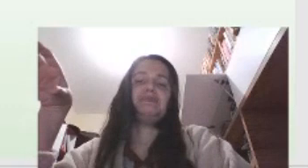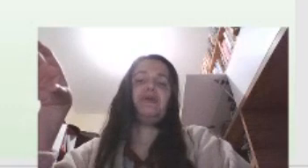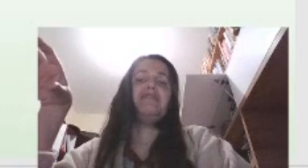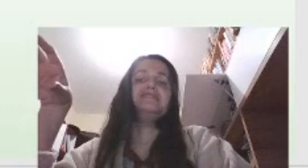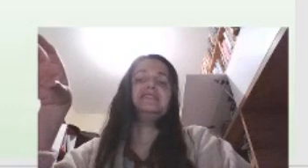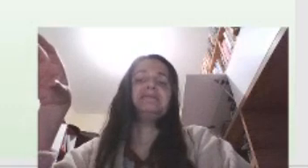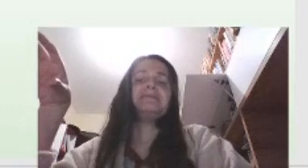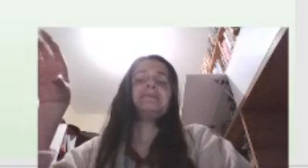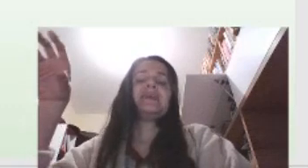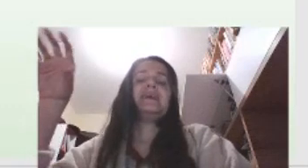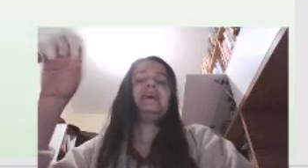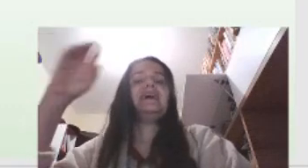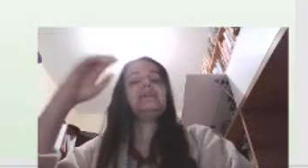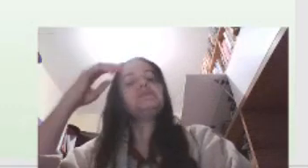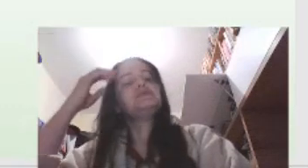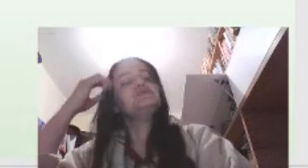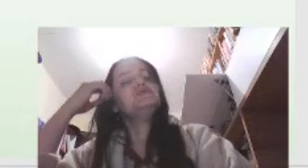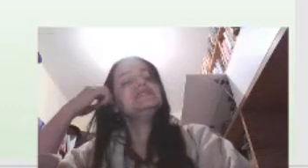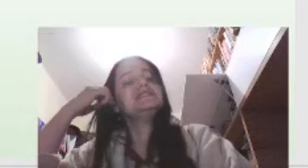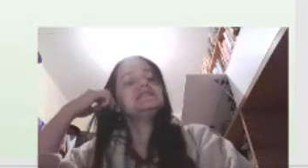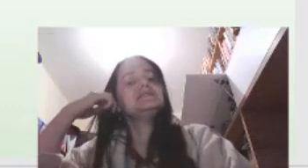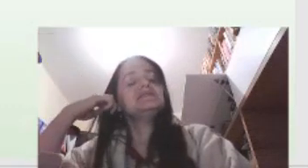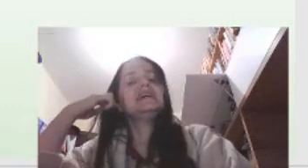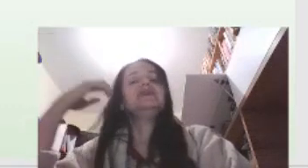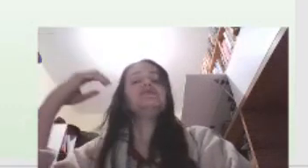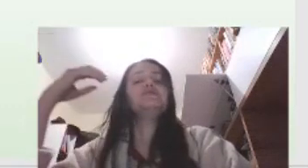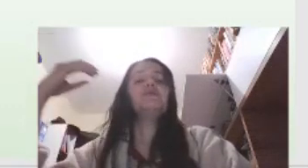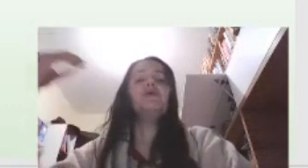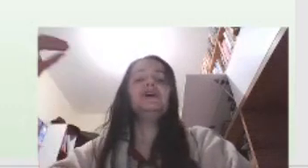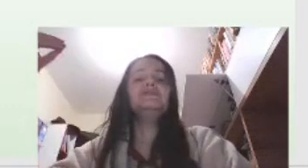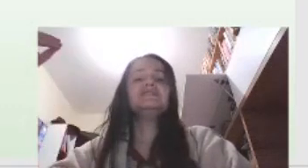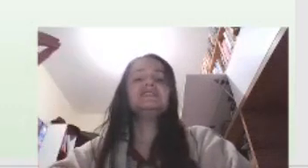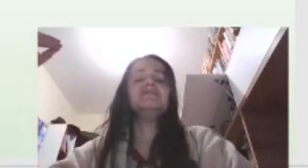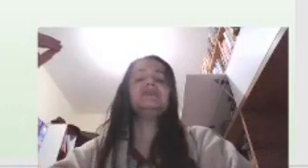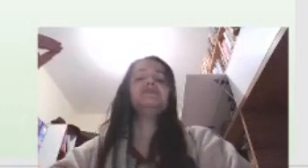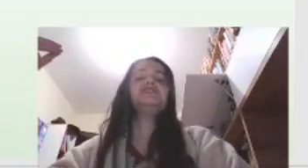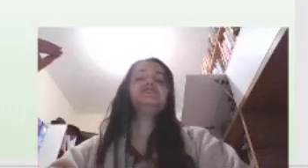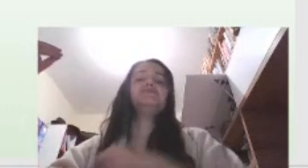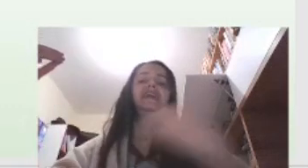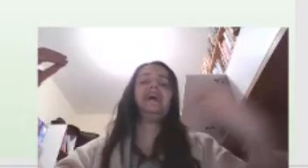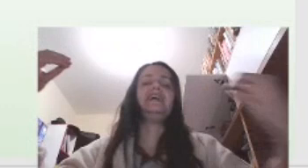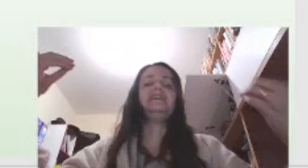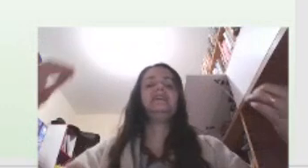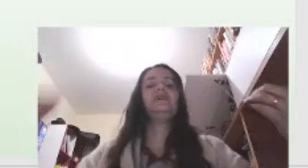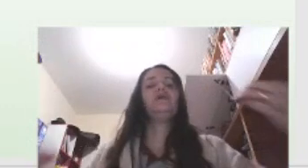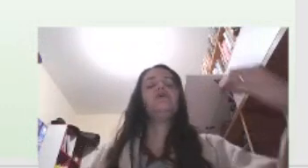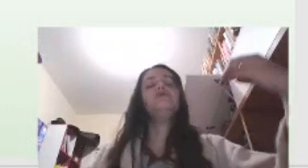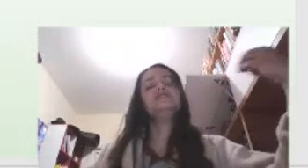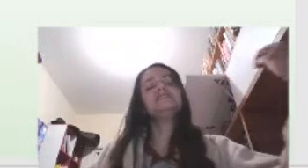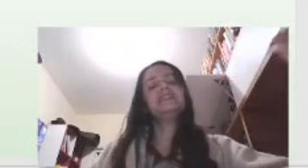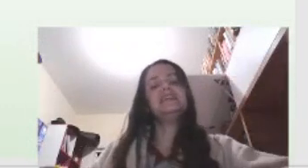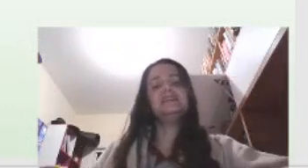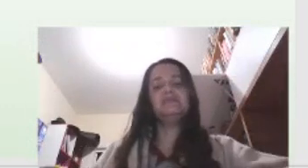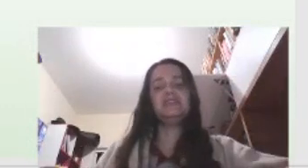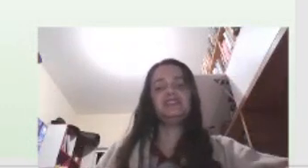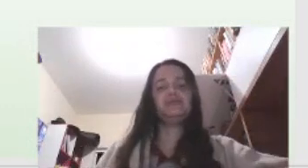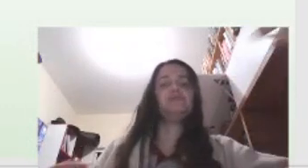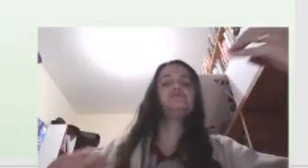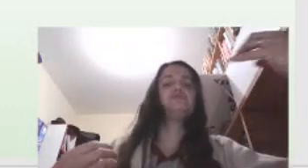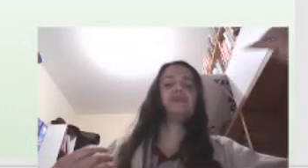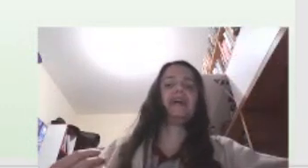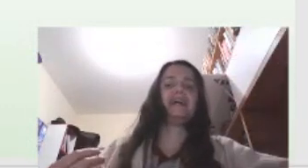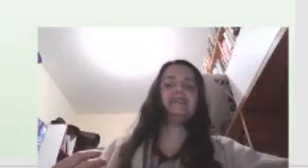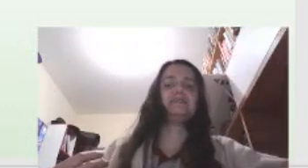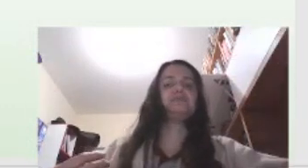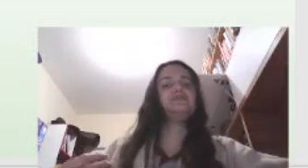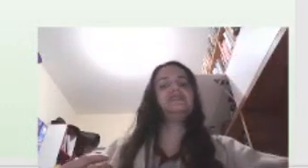parte da hipófise, que ela produz hormônios que vão estimular outras glândulas de